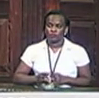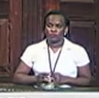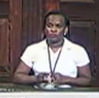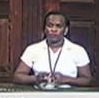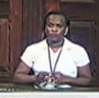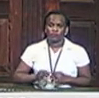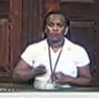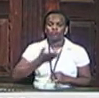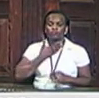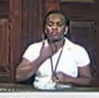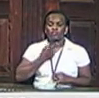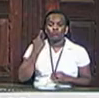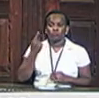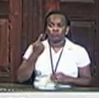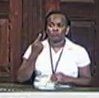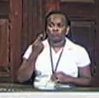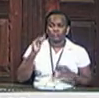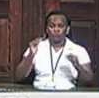de uma voz